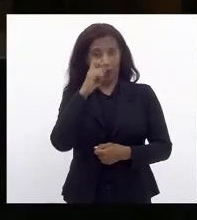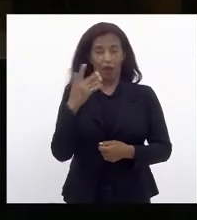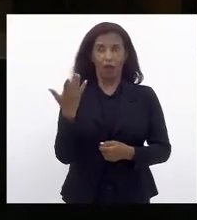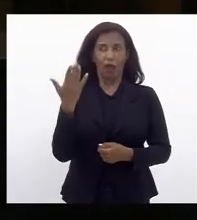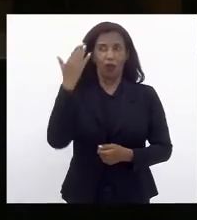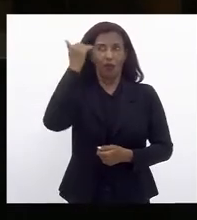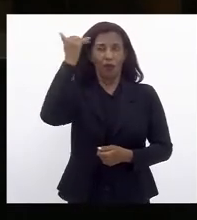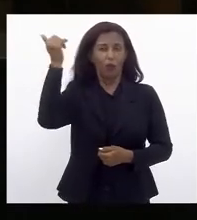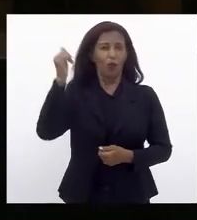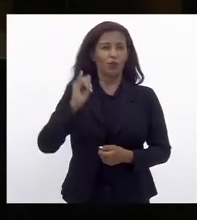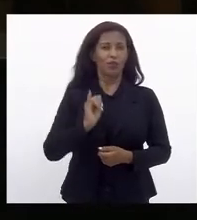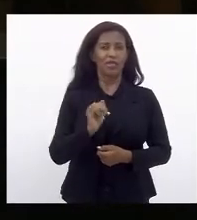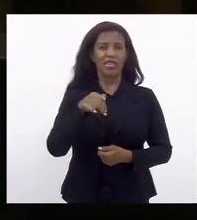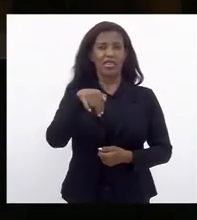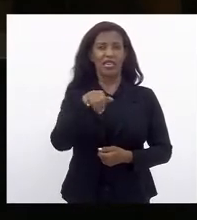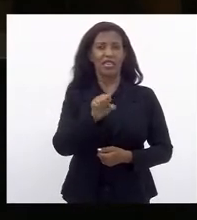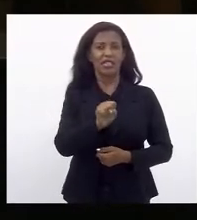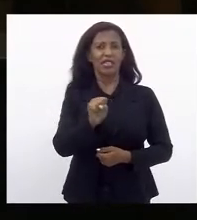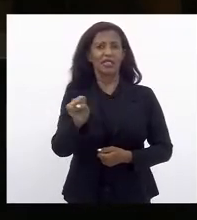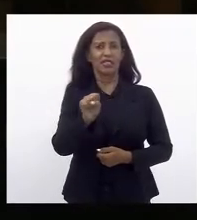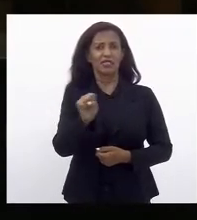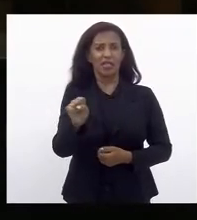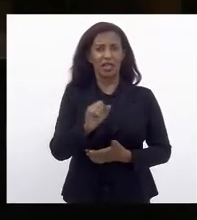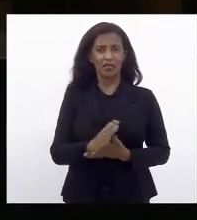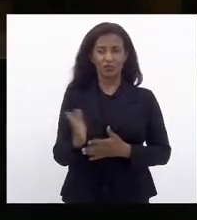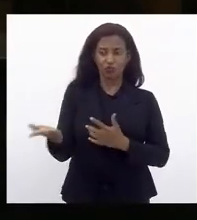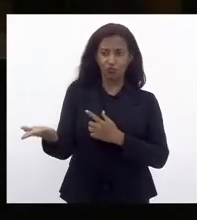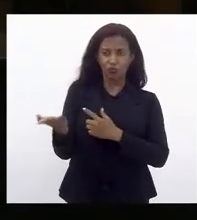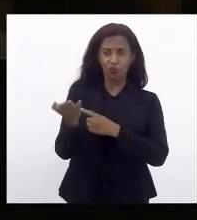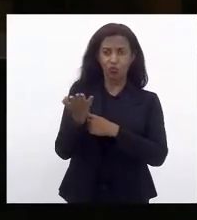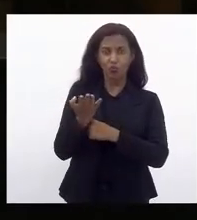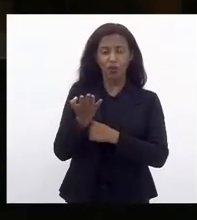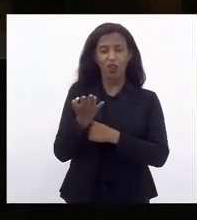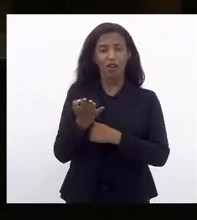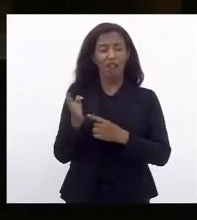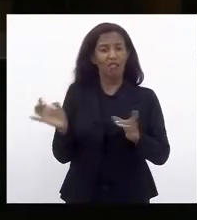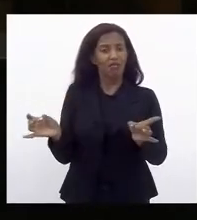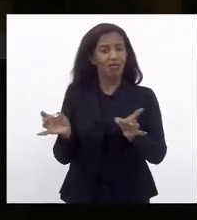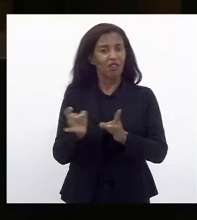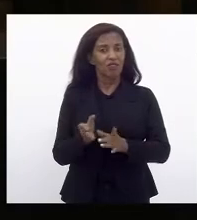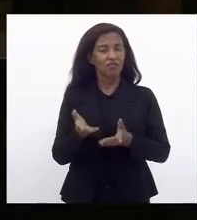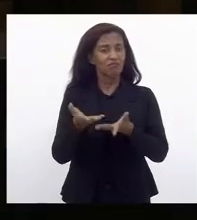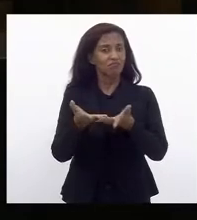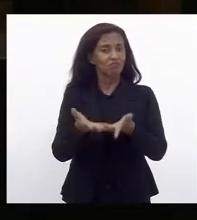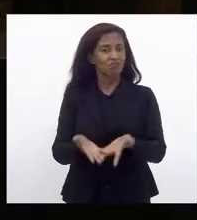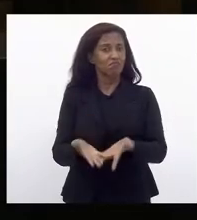famoso INSS, o atendimento deixava você